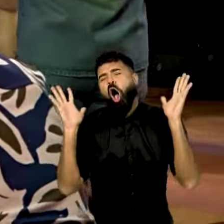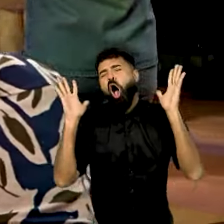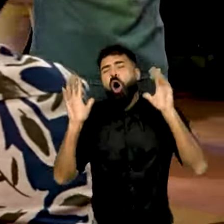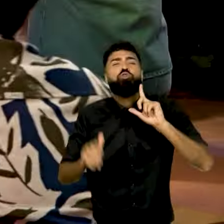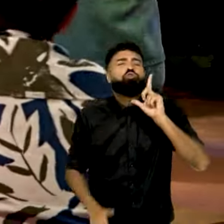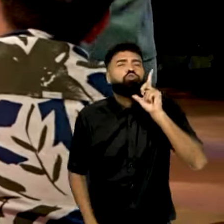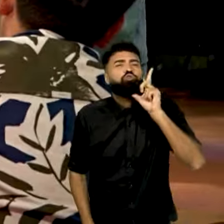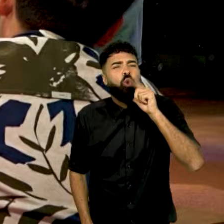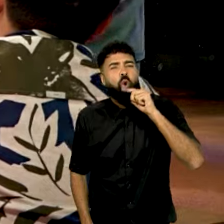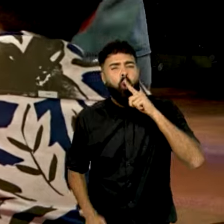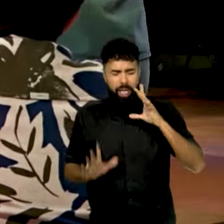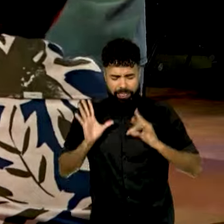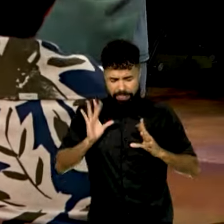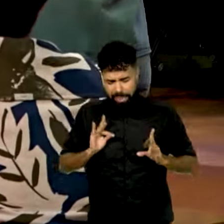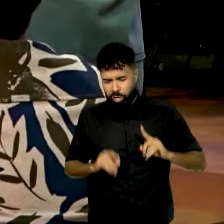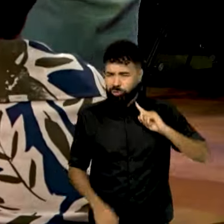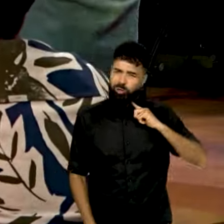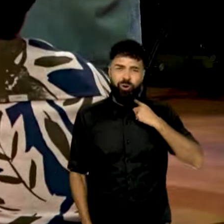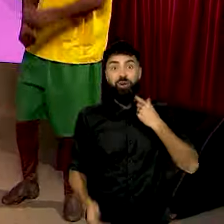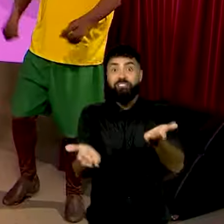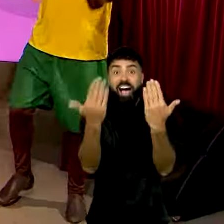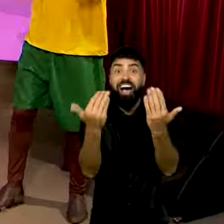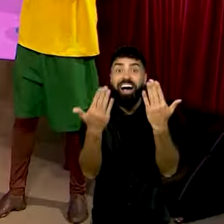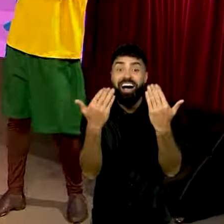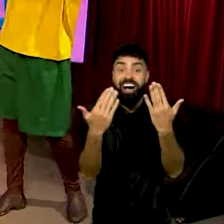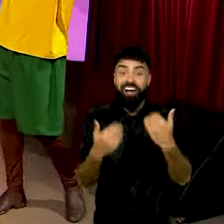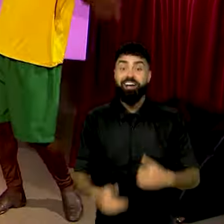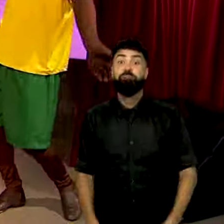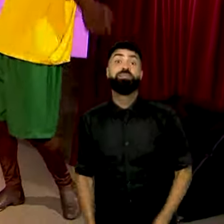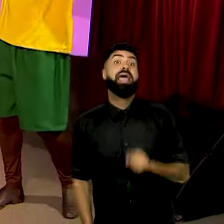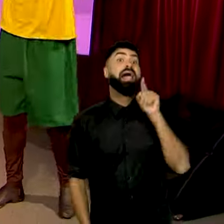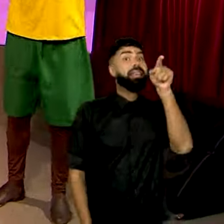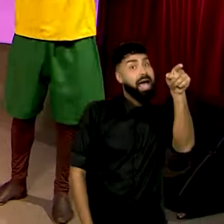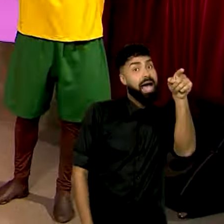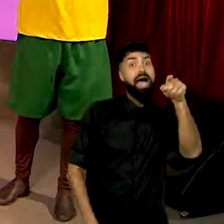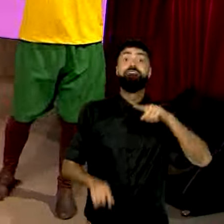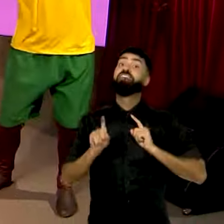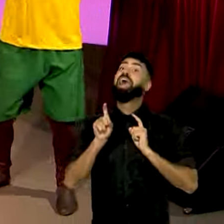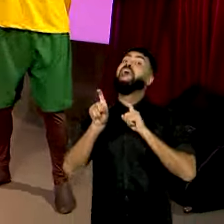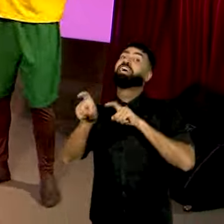Eu quero ouvir todo mundo lá na